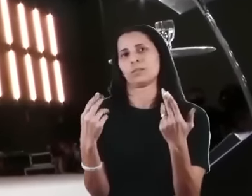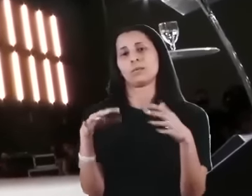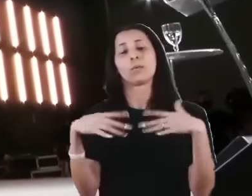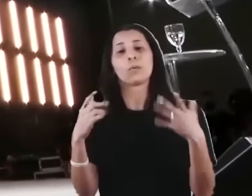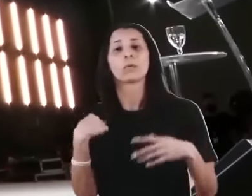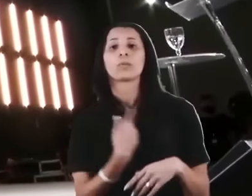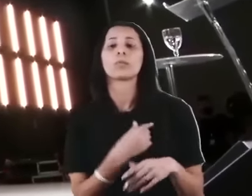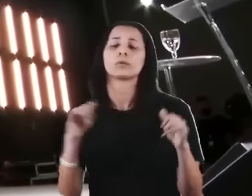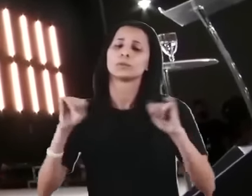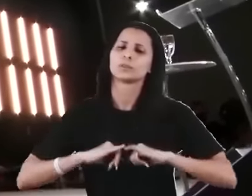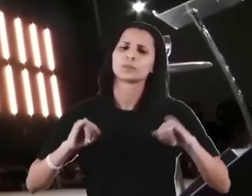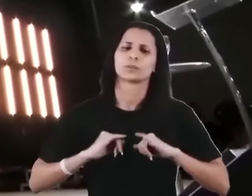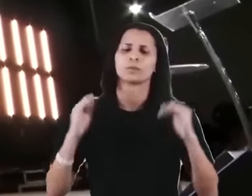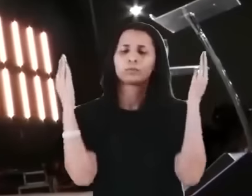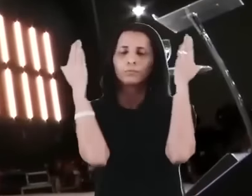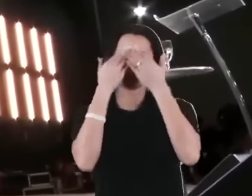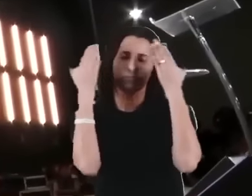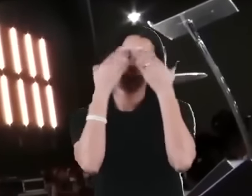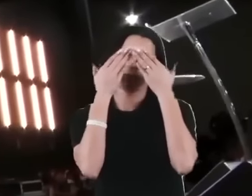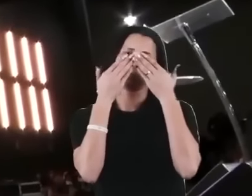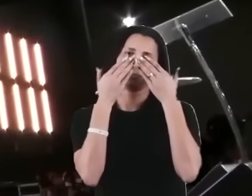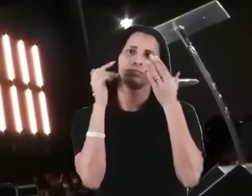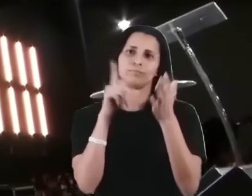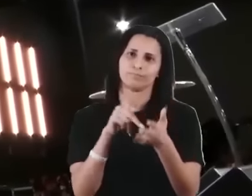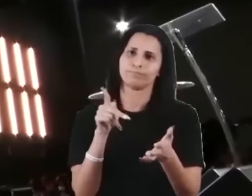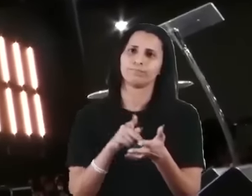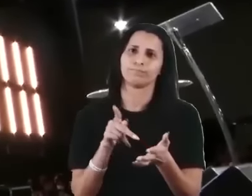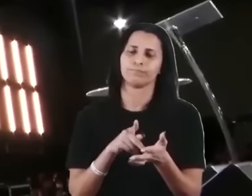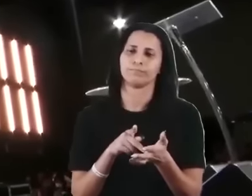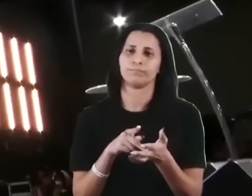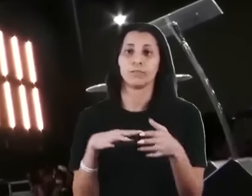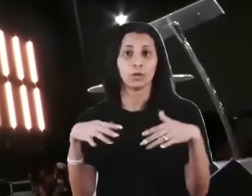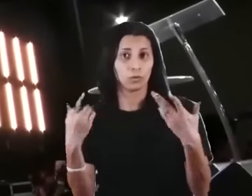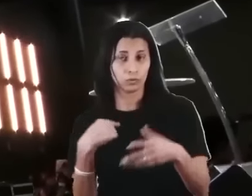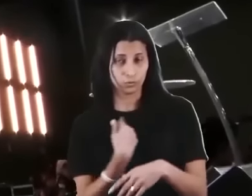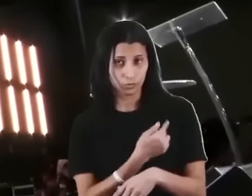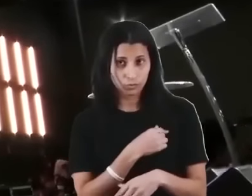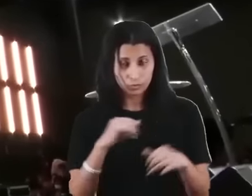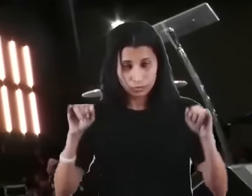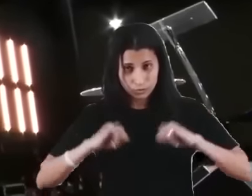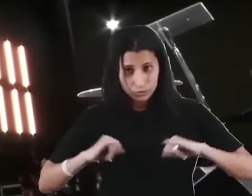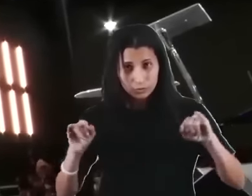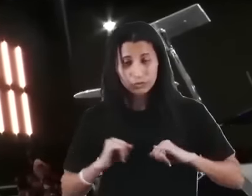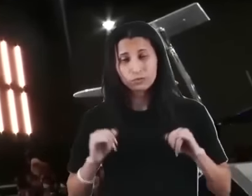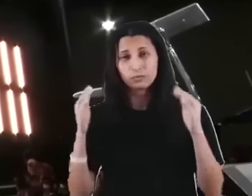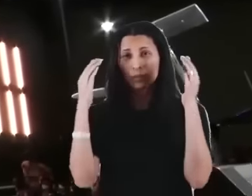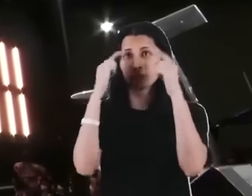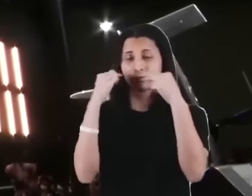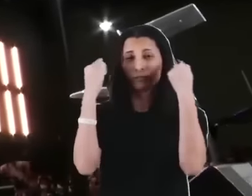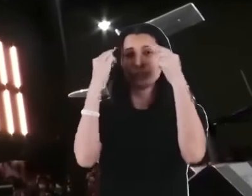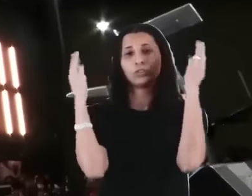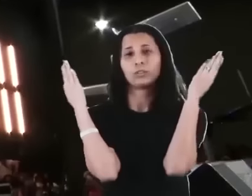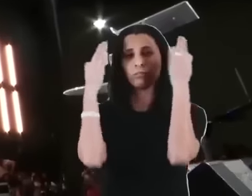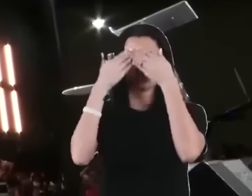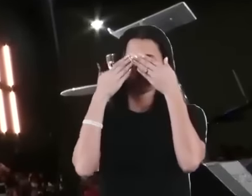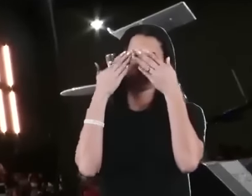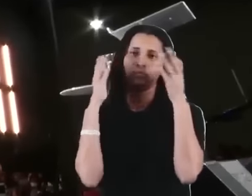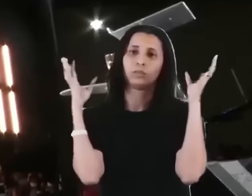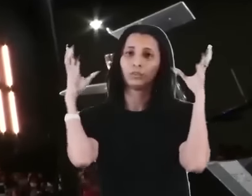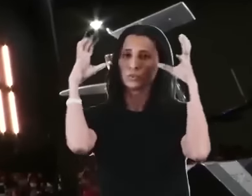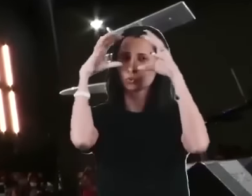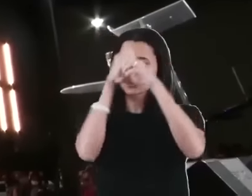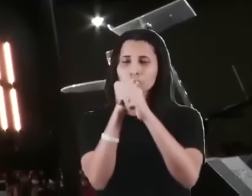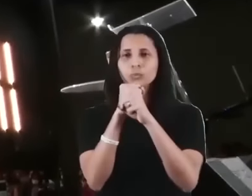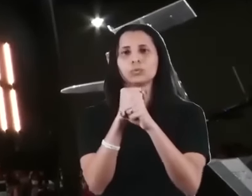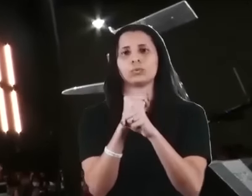a gente não consegue enxergar muito bem é verdade ou não é quando a gente está sofrendo nossa visão ficou escurecida ela não